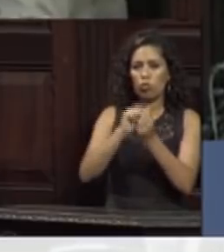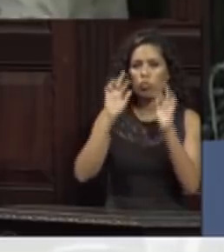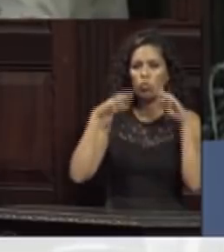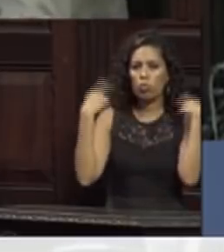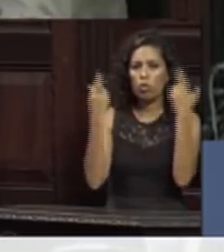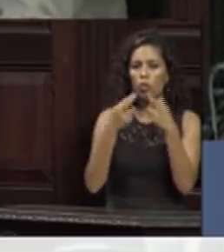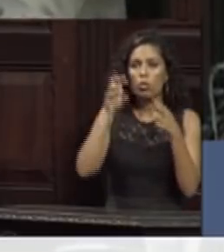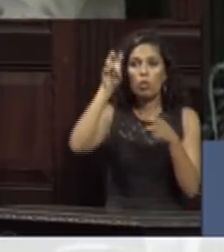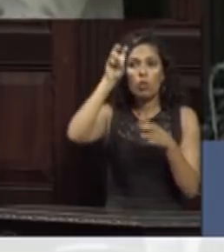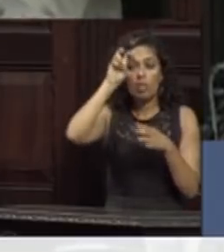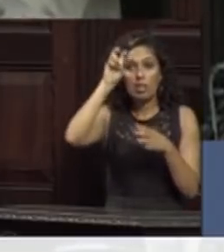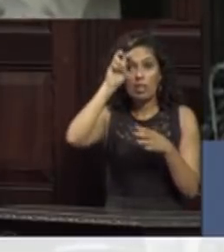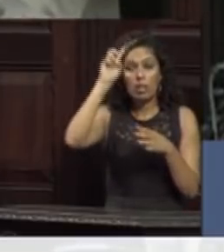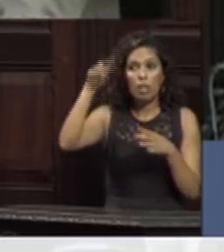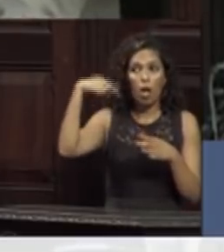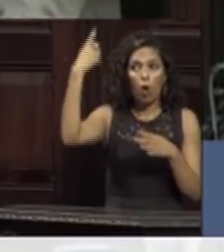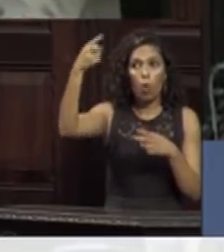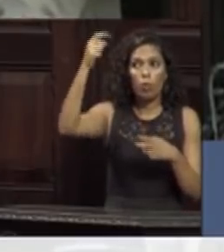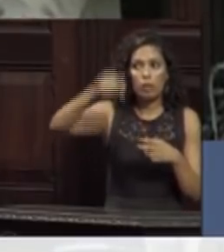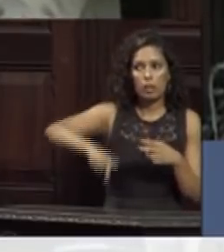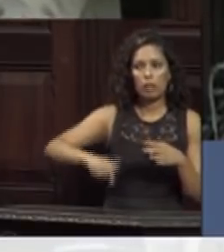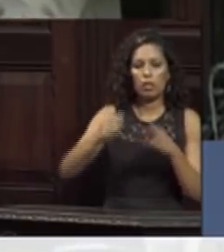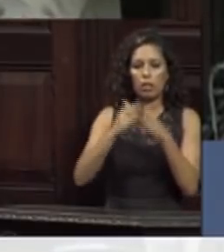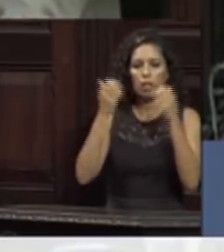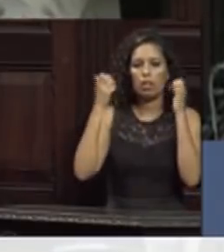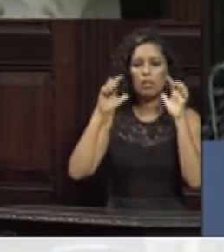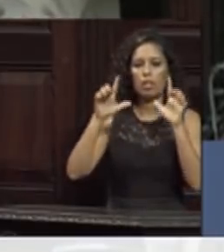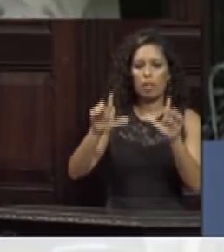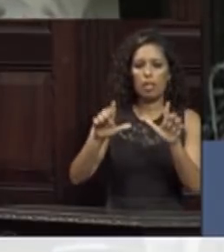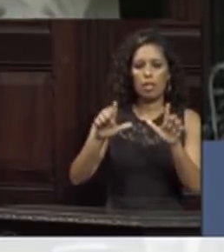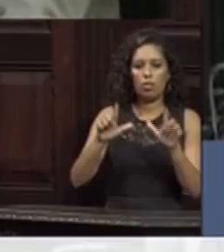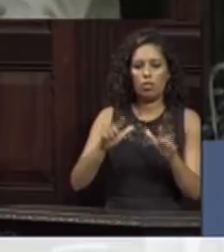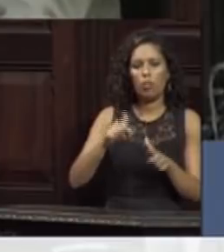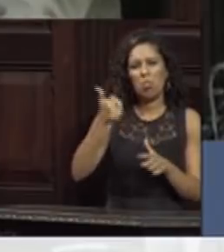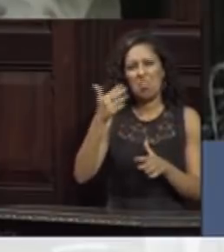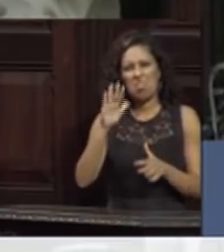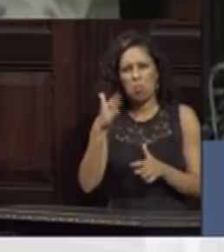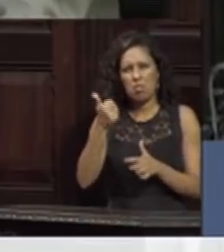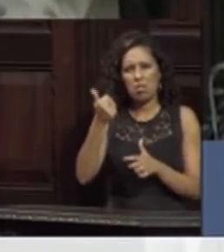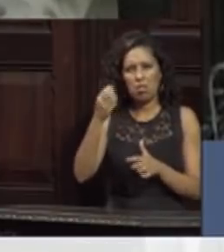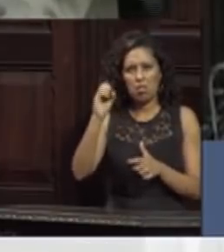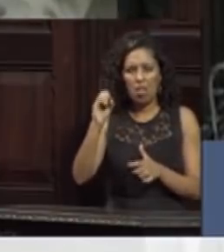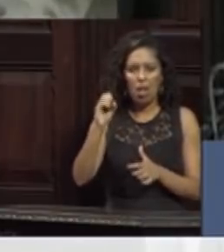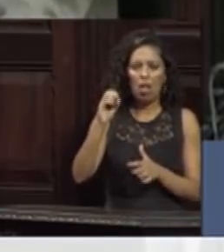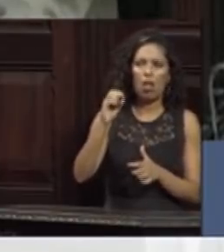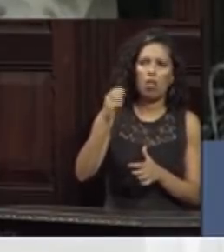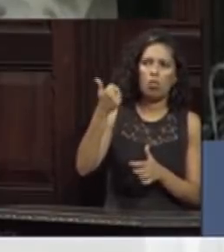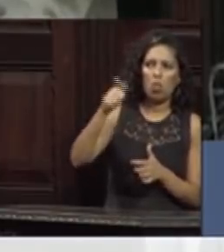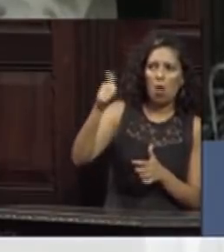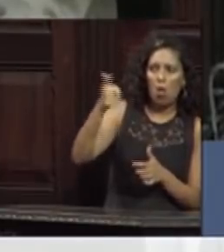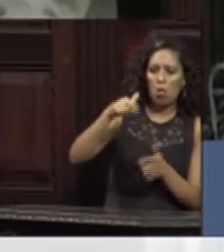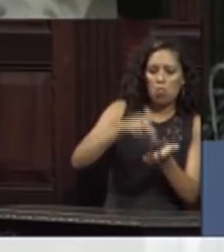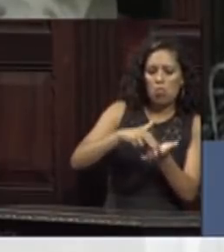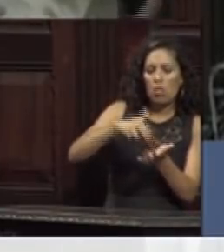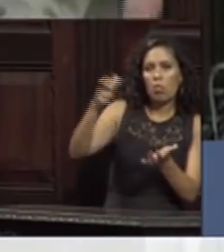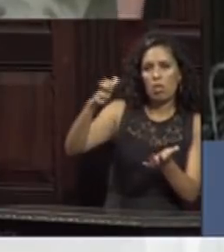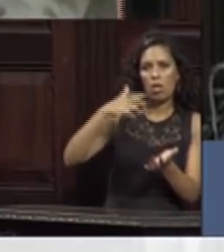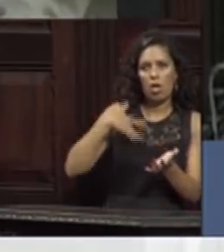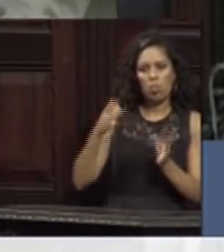próxima quinta-feira aqui, tá bom? Se vai ser 10, 11 da manhã aí com vocês. Eu estou à